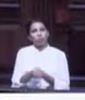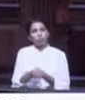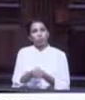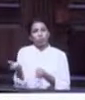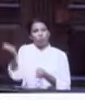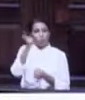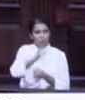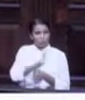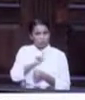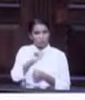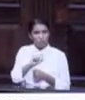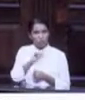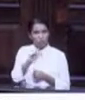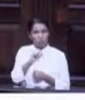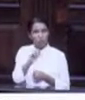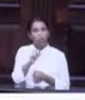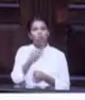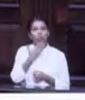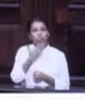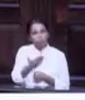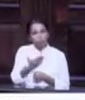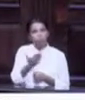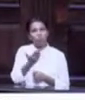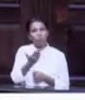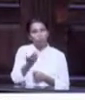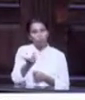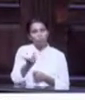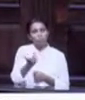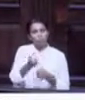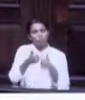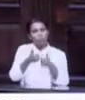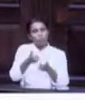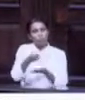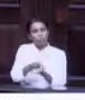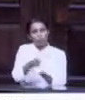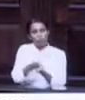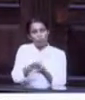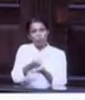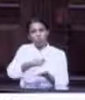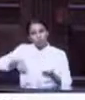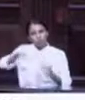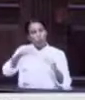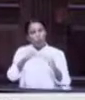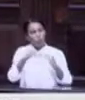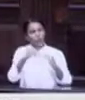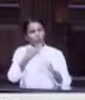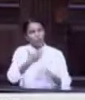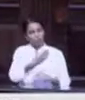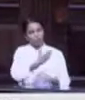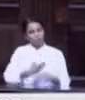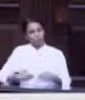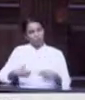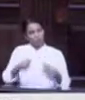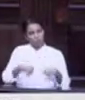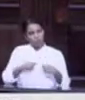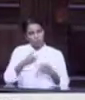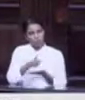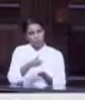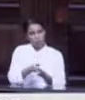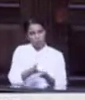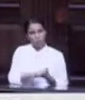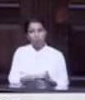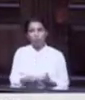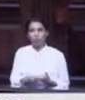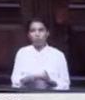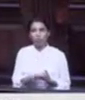Defensoria precisa. Então, só para te responder que o esforço de toda a Casa é nesse sentido. Obrigado. Obrigado, deputado Edson Albertazzi. Esperamos, então,